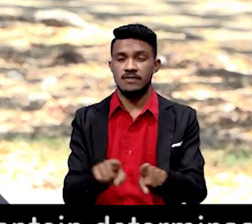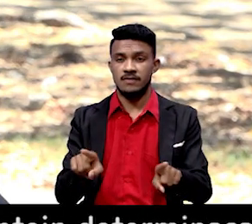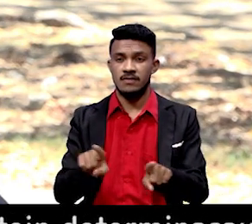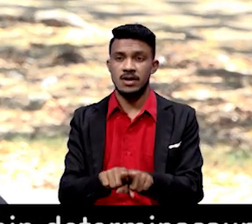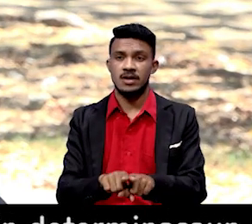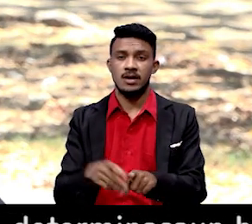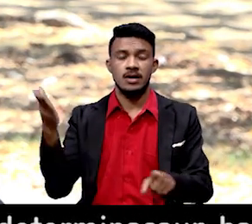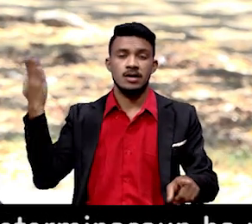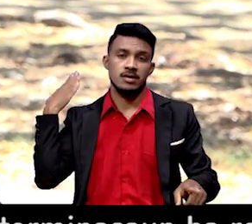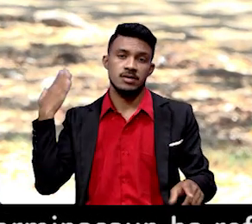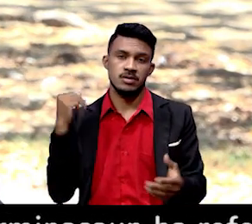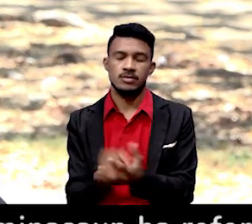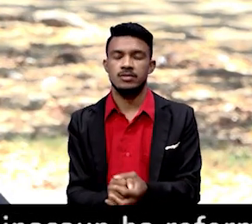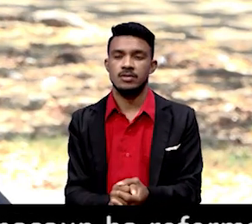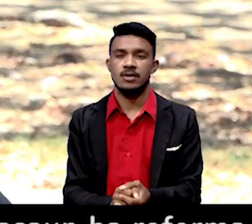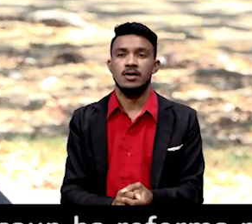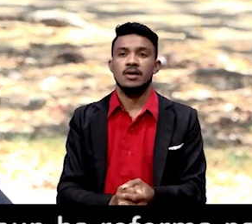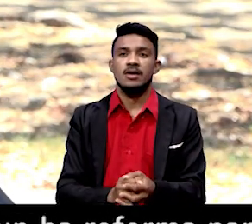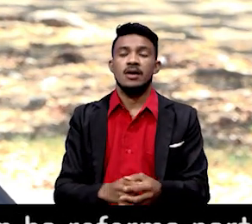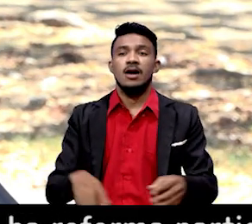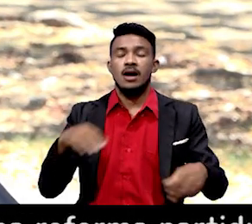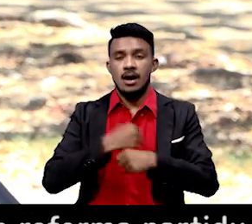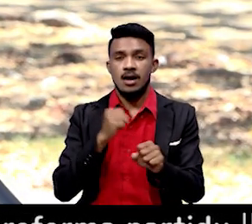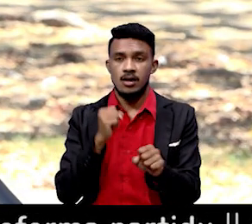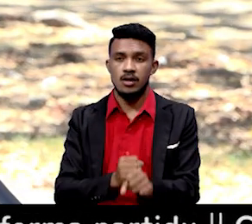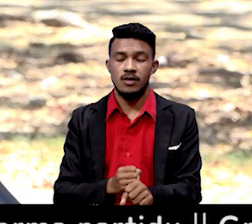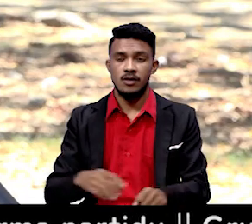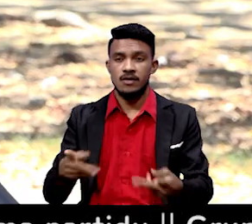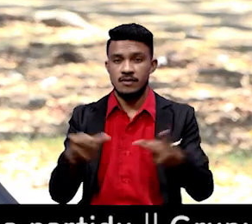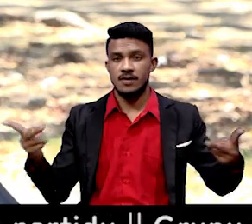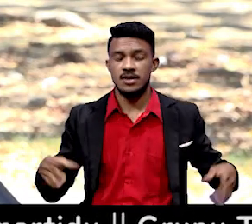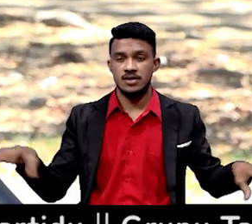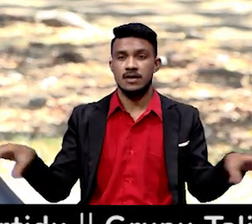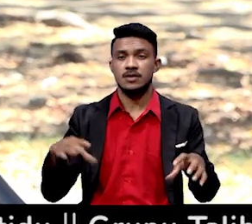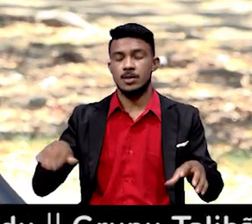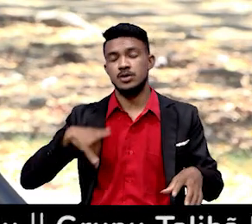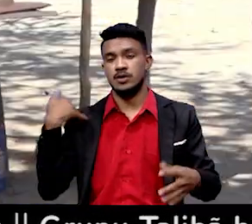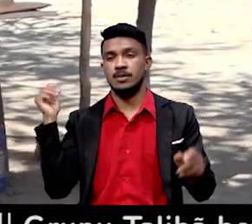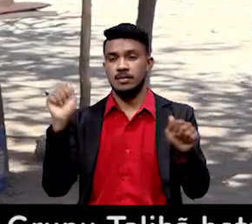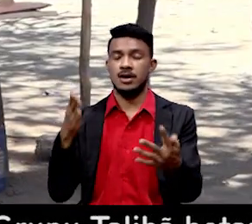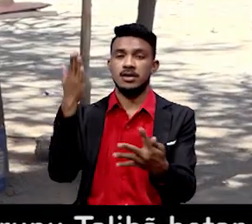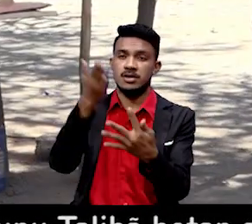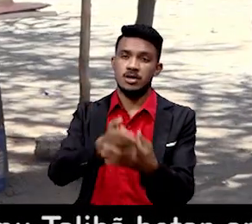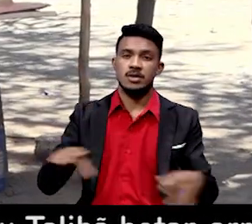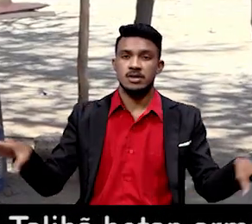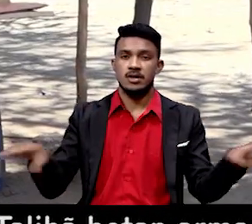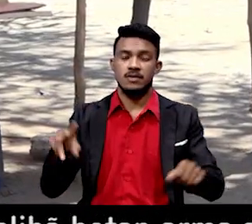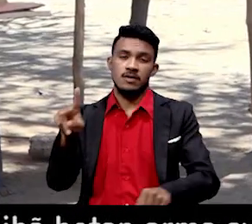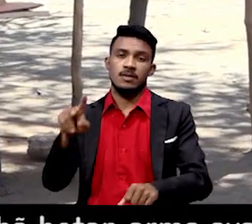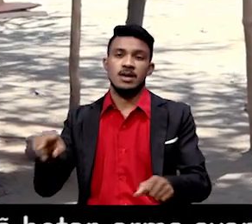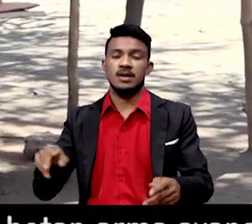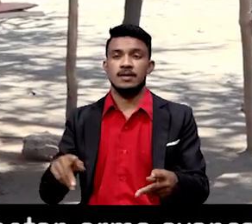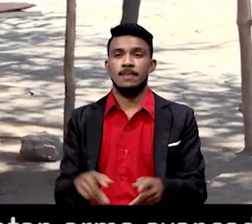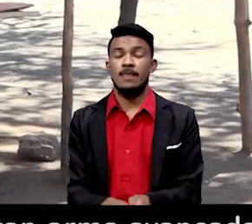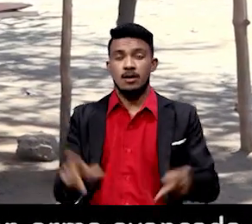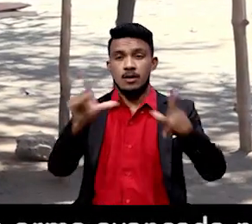campo cria serviço, campo e o debar, já vai ser acesso para serviço. Tamba agora sina o todo taka,